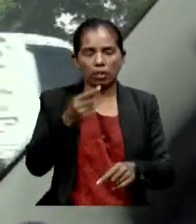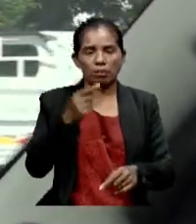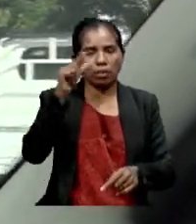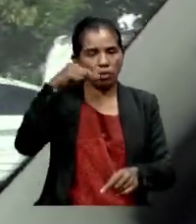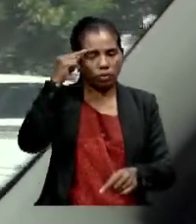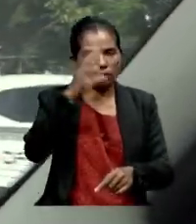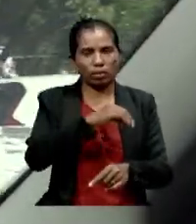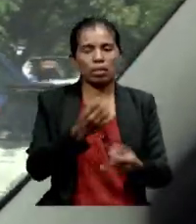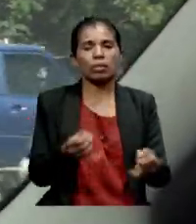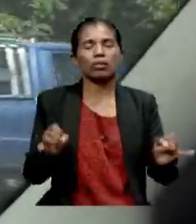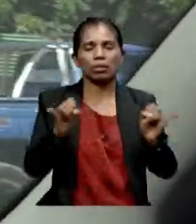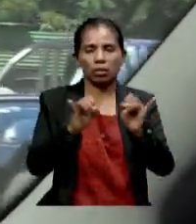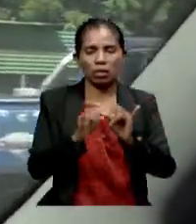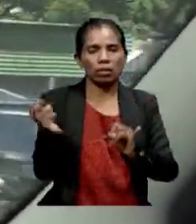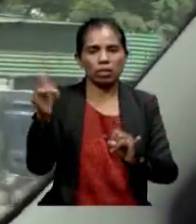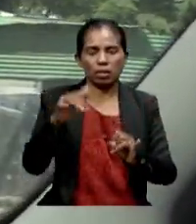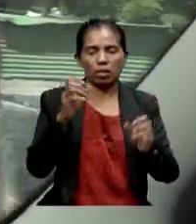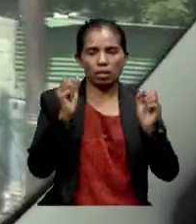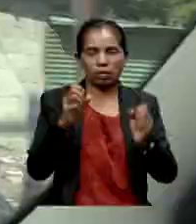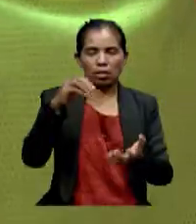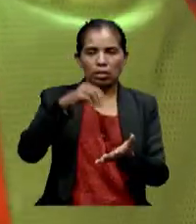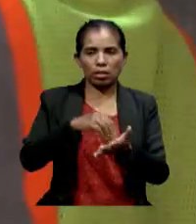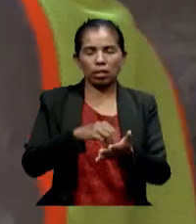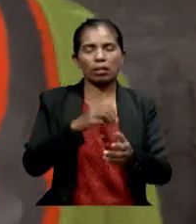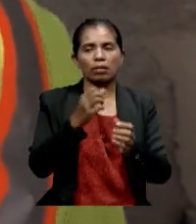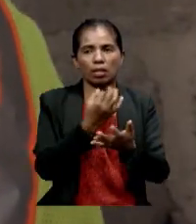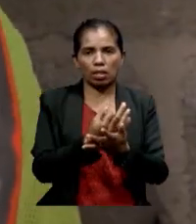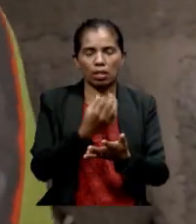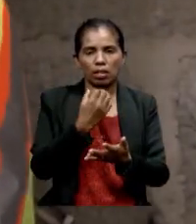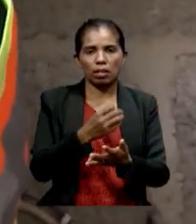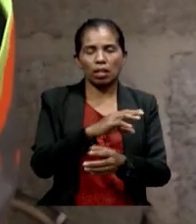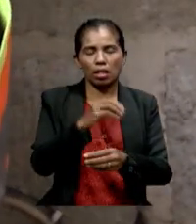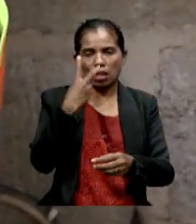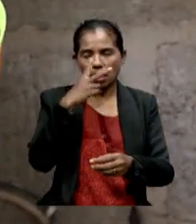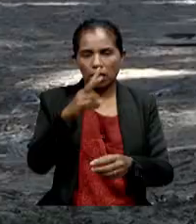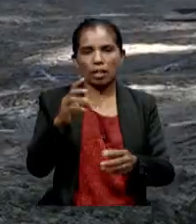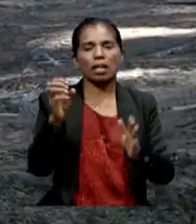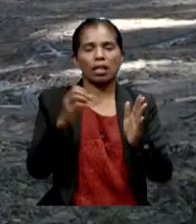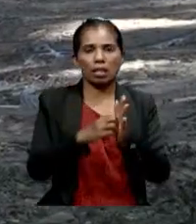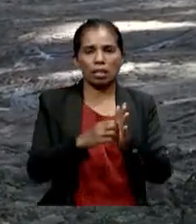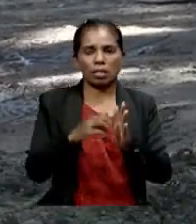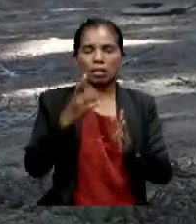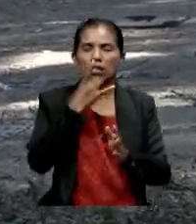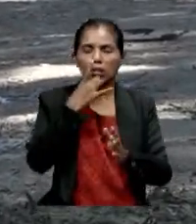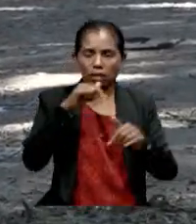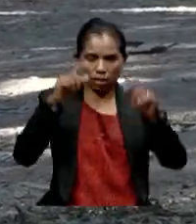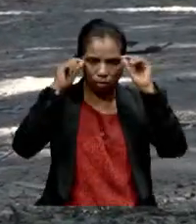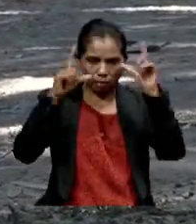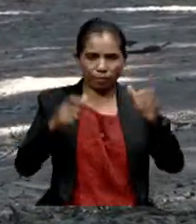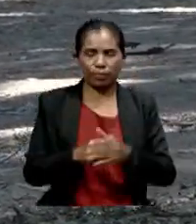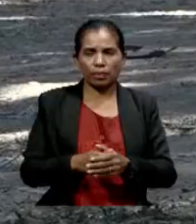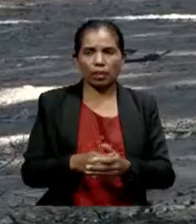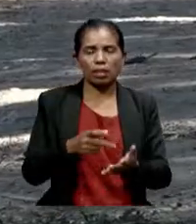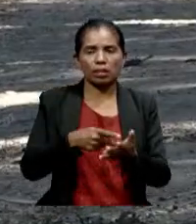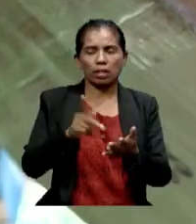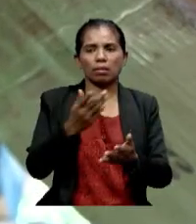instituição relevante, a tu estabelece padrão com a custo tarifa eletricidade a Timor-Leste. Os problemas aplica taxa ainda não é mais as para